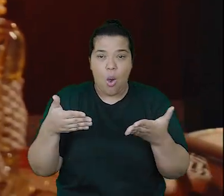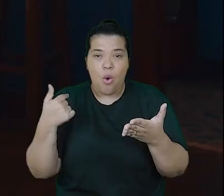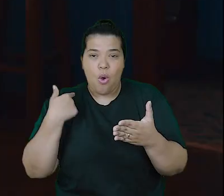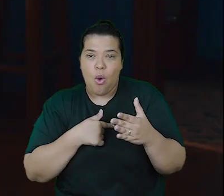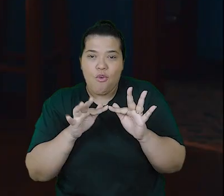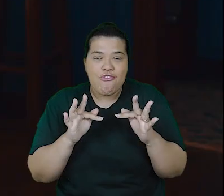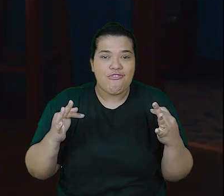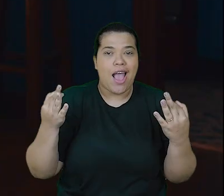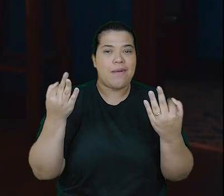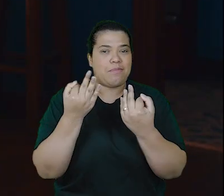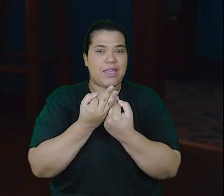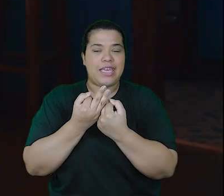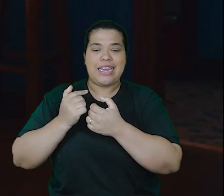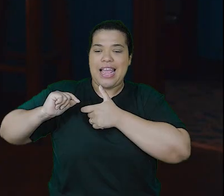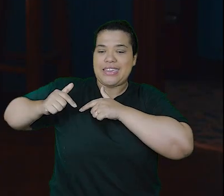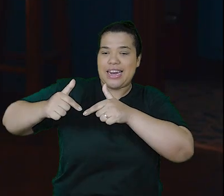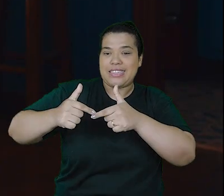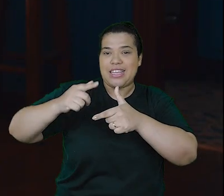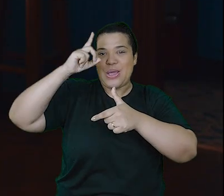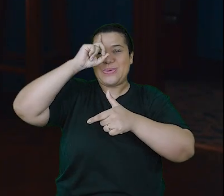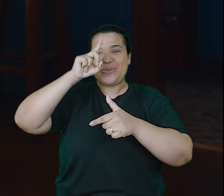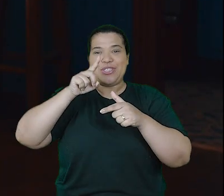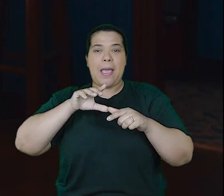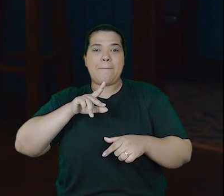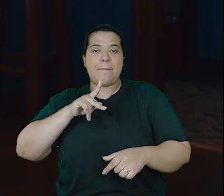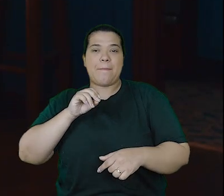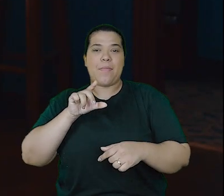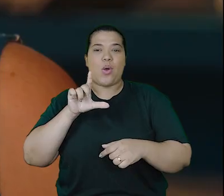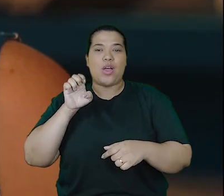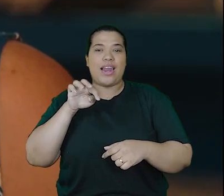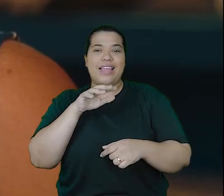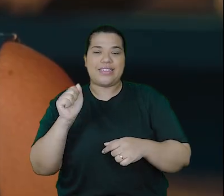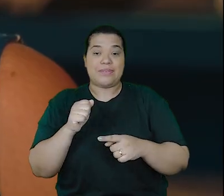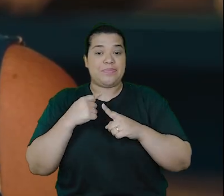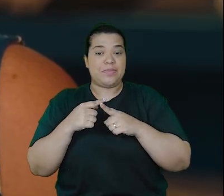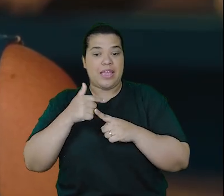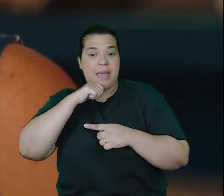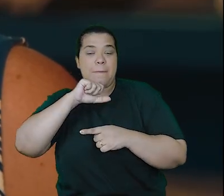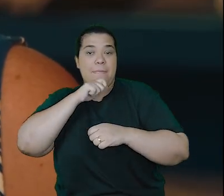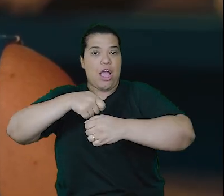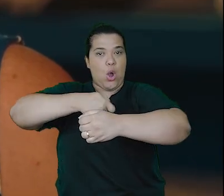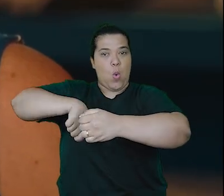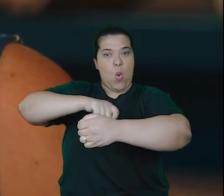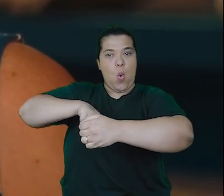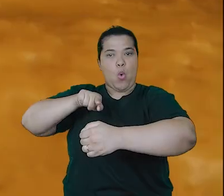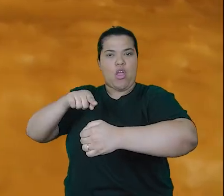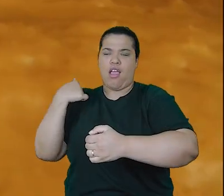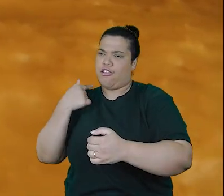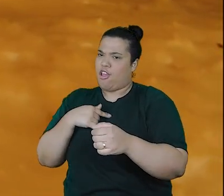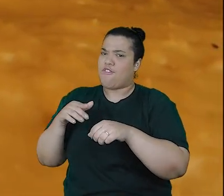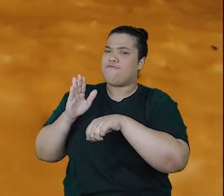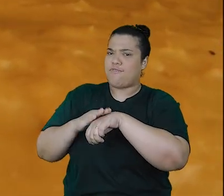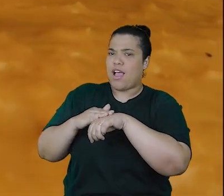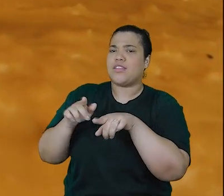gente preserva o dia da polenta. Que a minha mãe, no dia que ela fazia polenta, nós ainda fazemos a polenta e